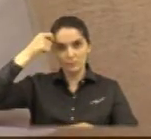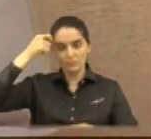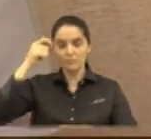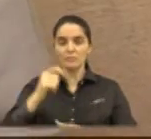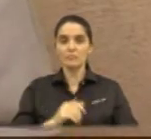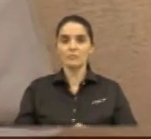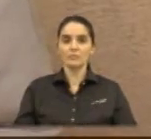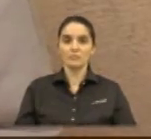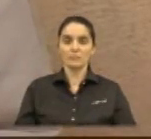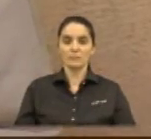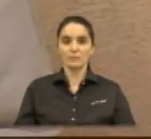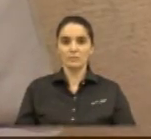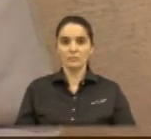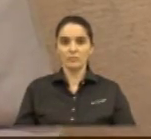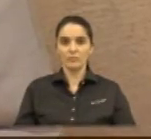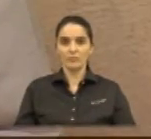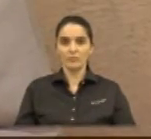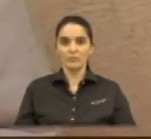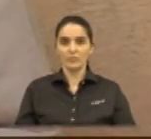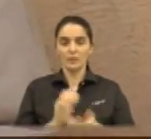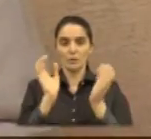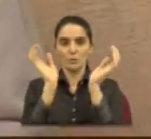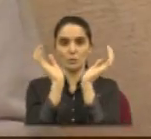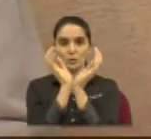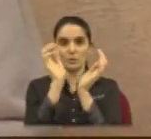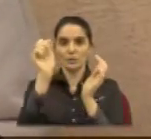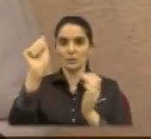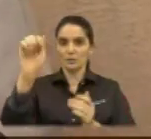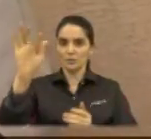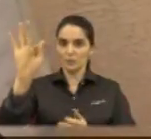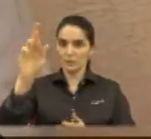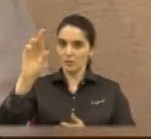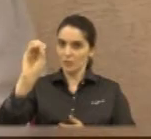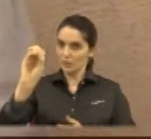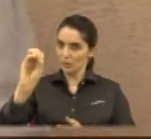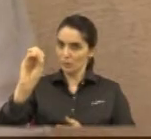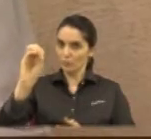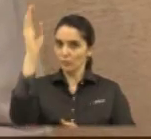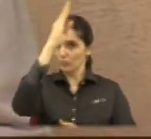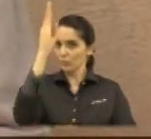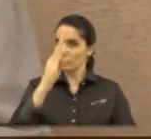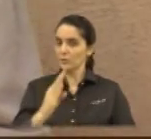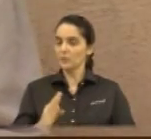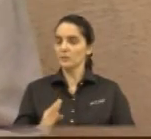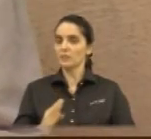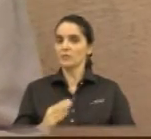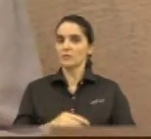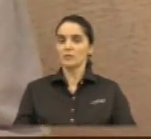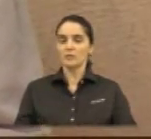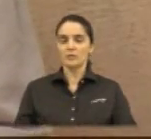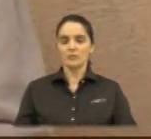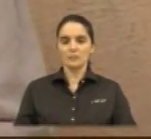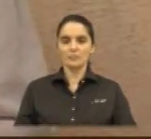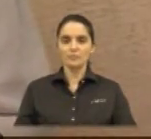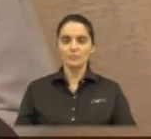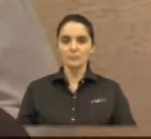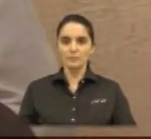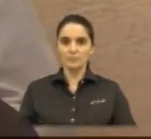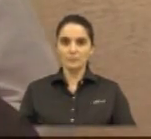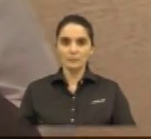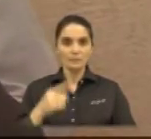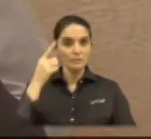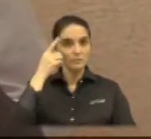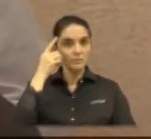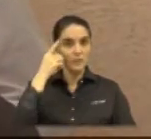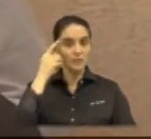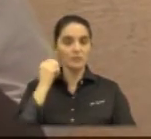na comunidade afro-brasileira a ideia de que ele pode ser empoderado. Então, a mulher